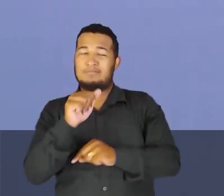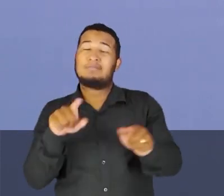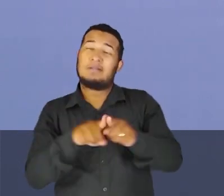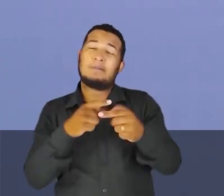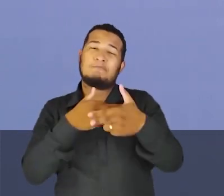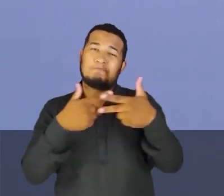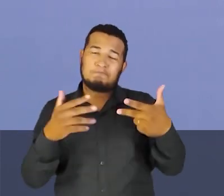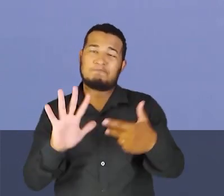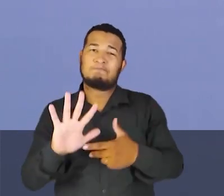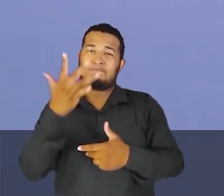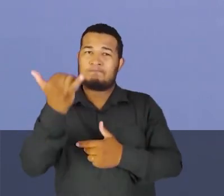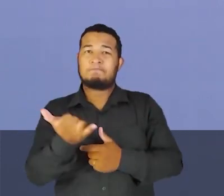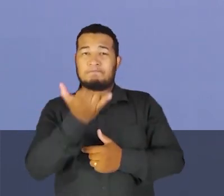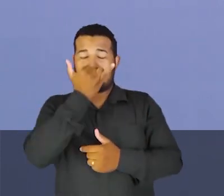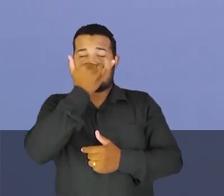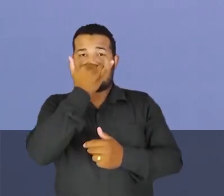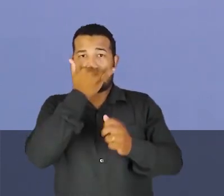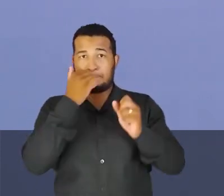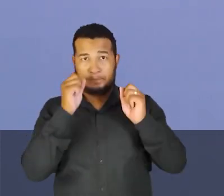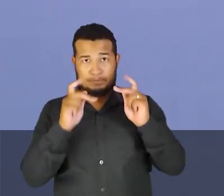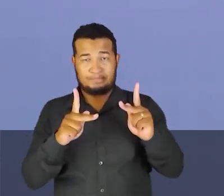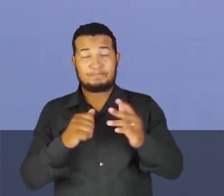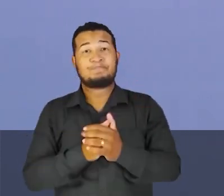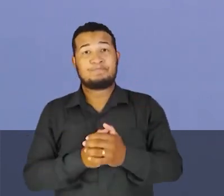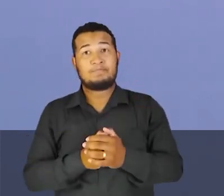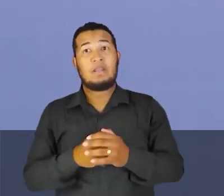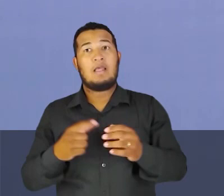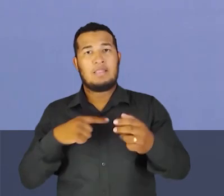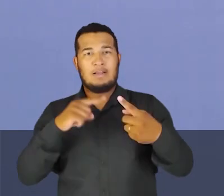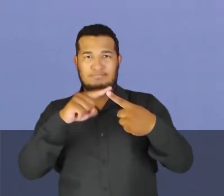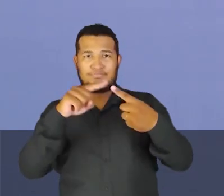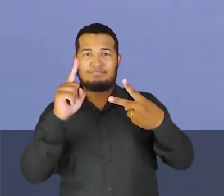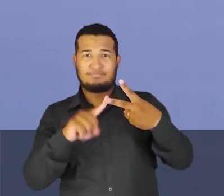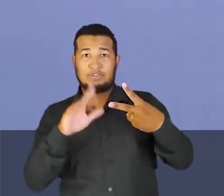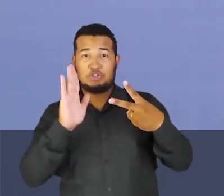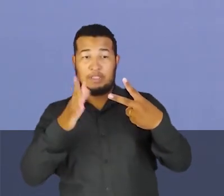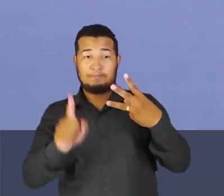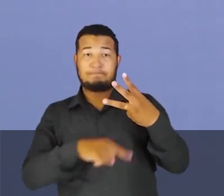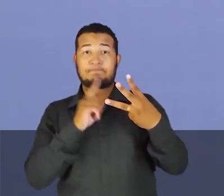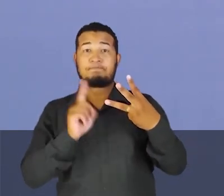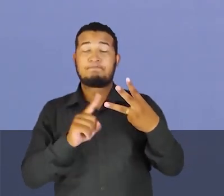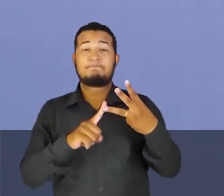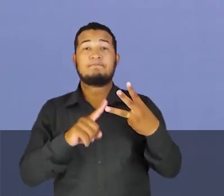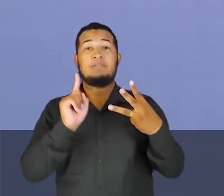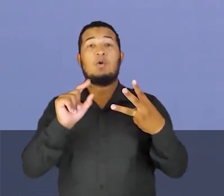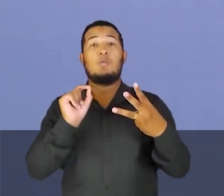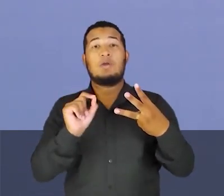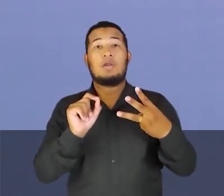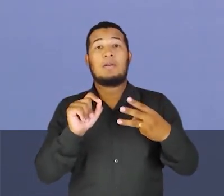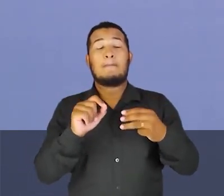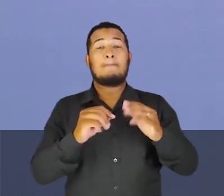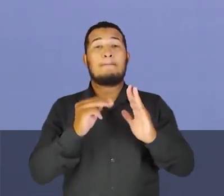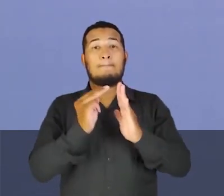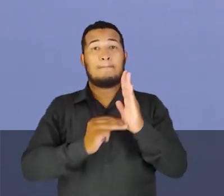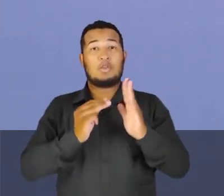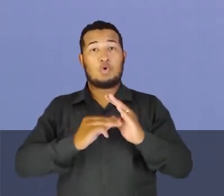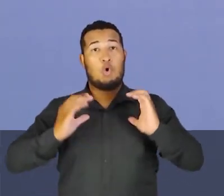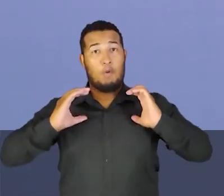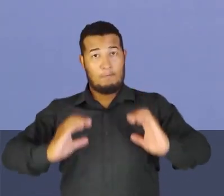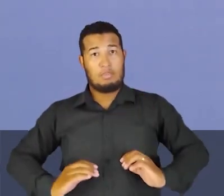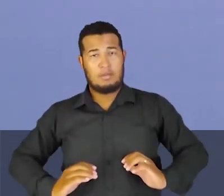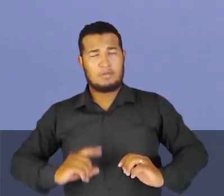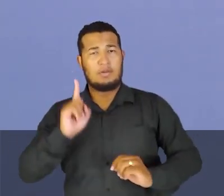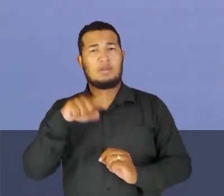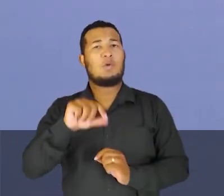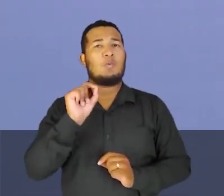efeitos colaterais. Ok? Além dos métodos de barreira e além dos métodos hormonais, nós temos os conhecidos métodos comportamentais,